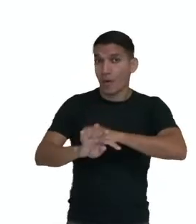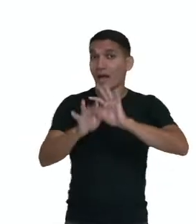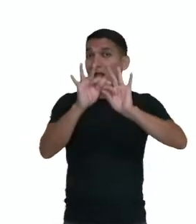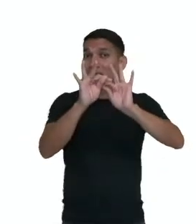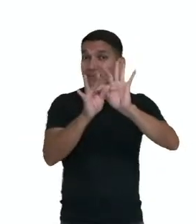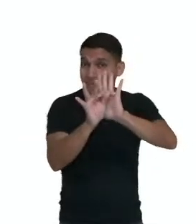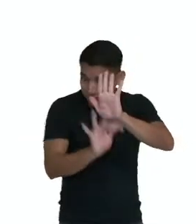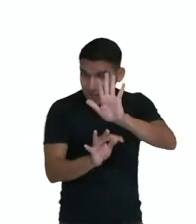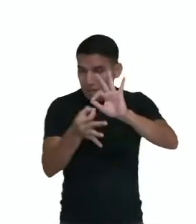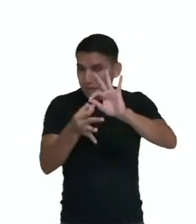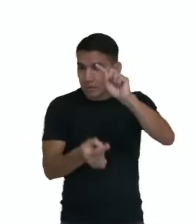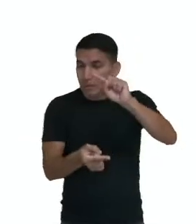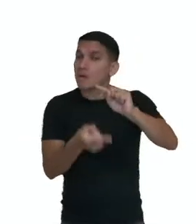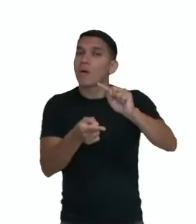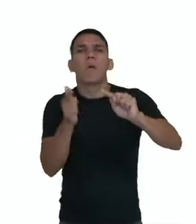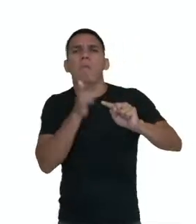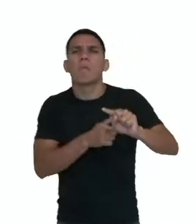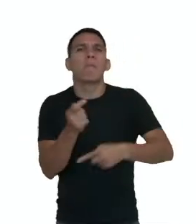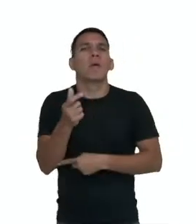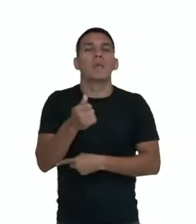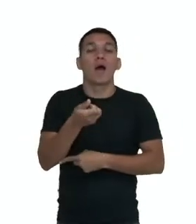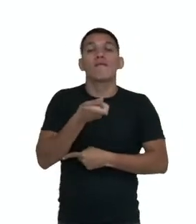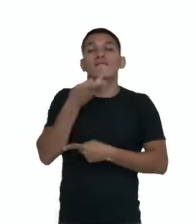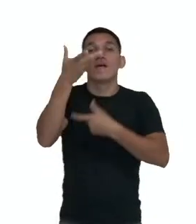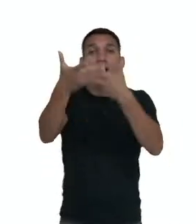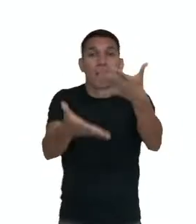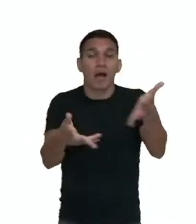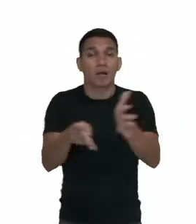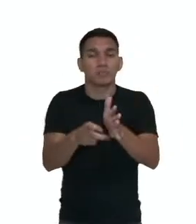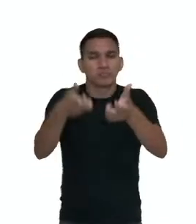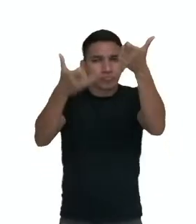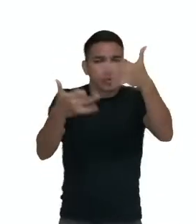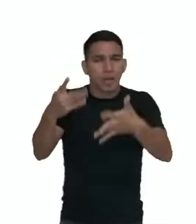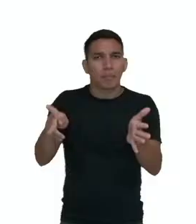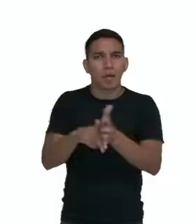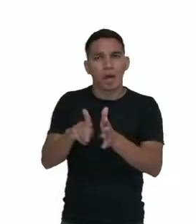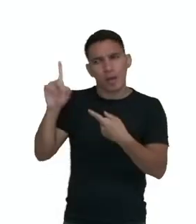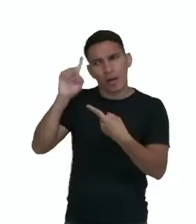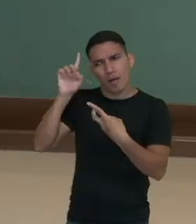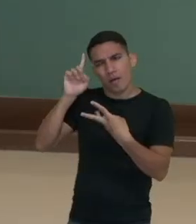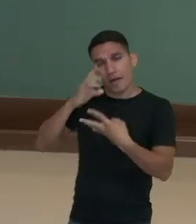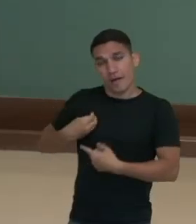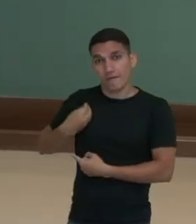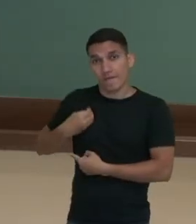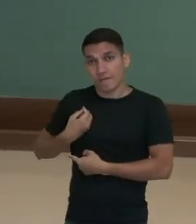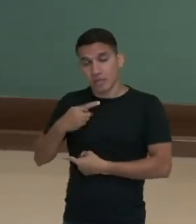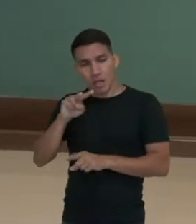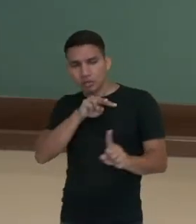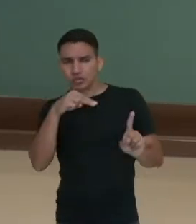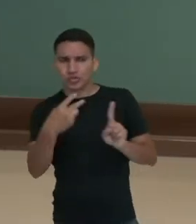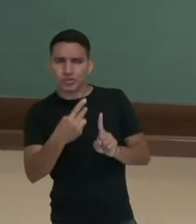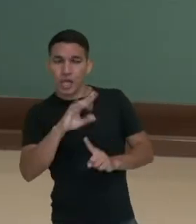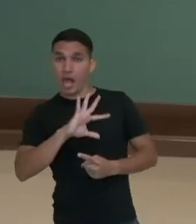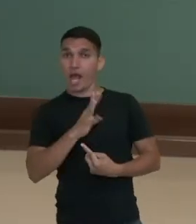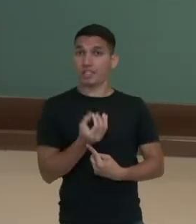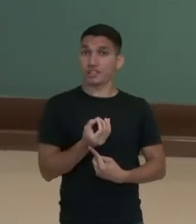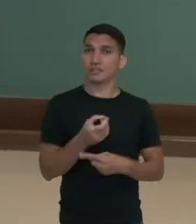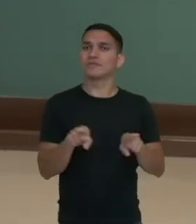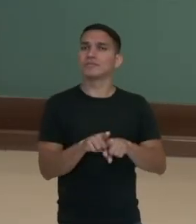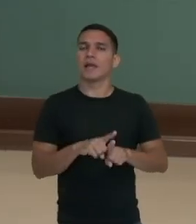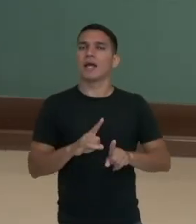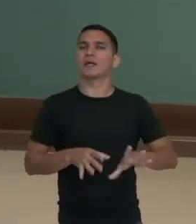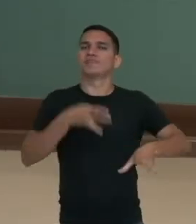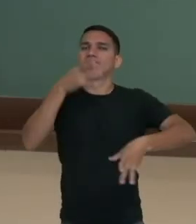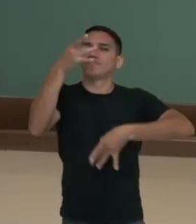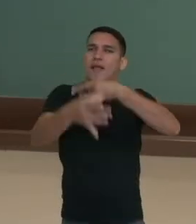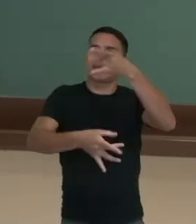registra fatos da vida cotidiana por meio de um olhar artístico e argumentativo. Então, esse olhar para o cotidiano,